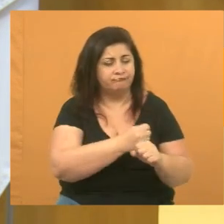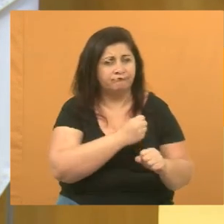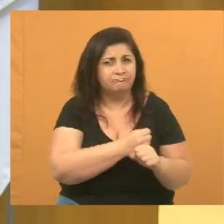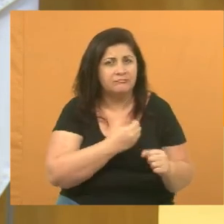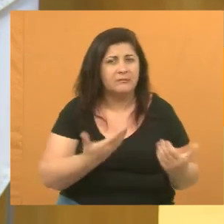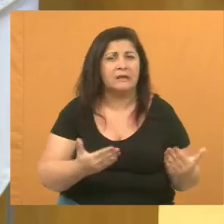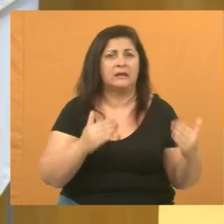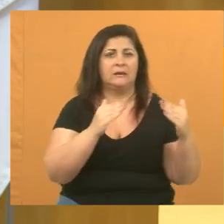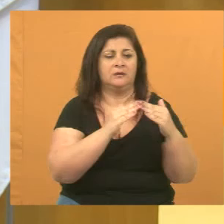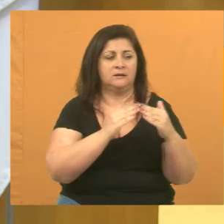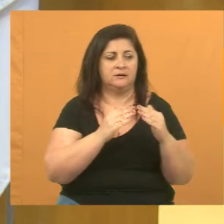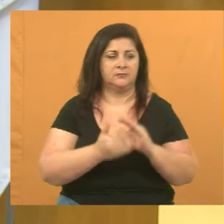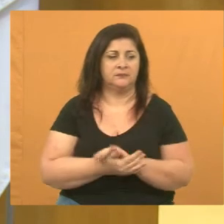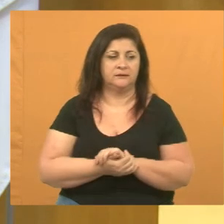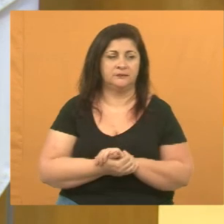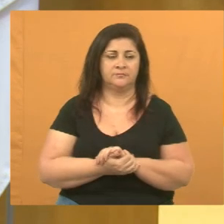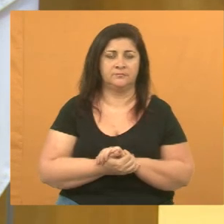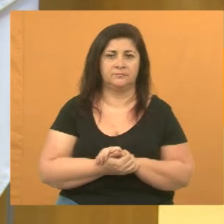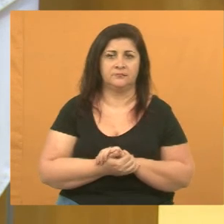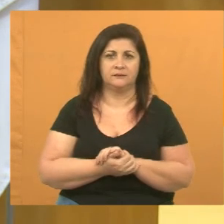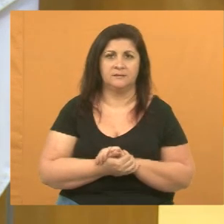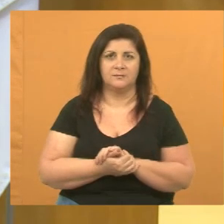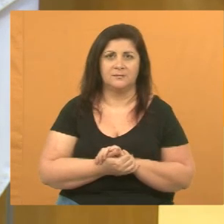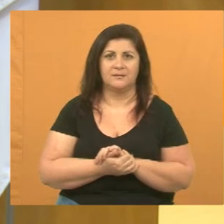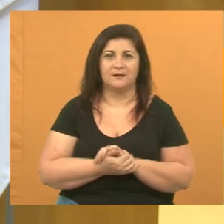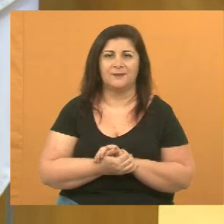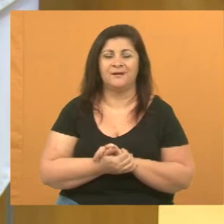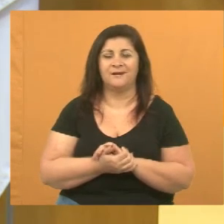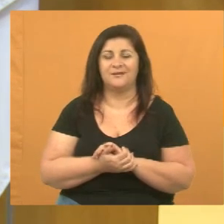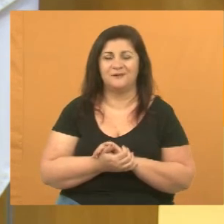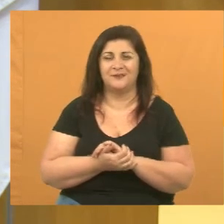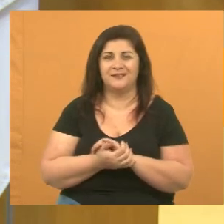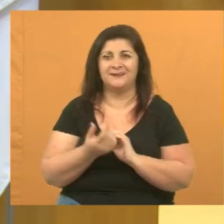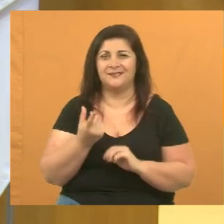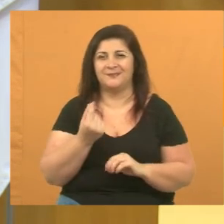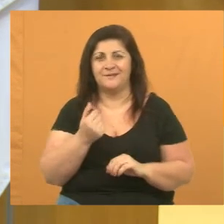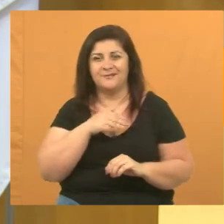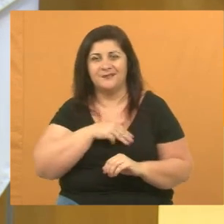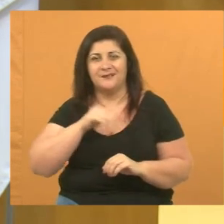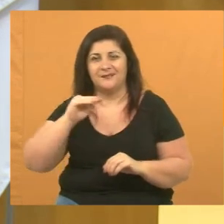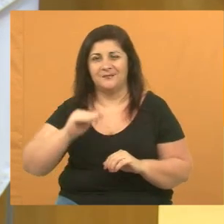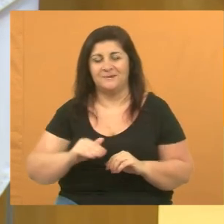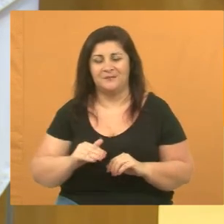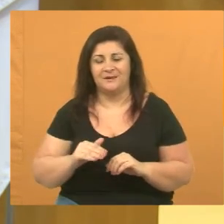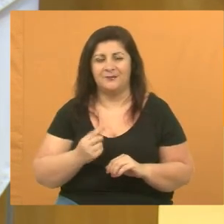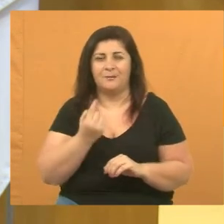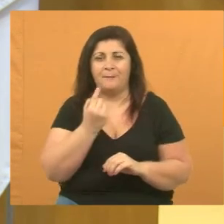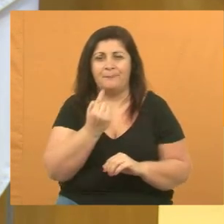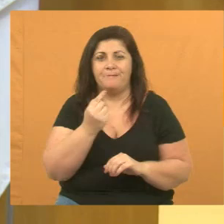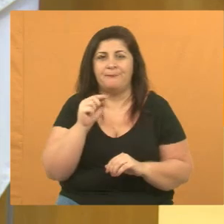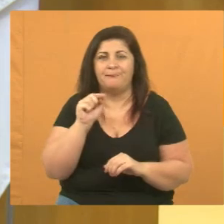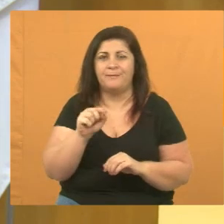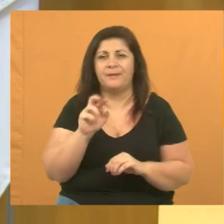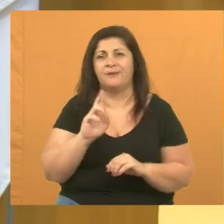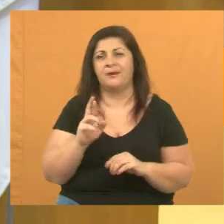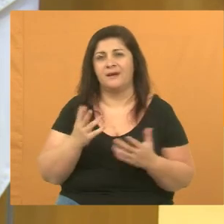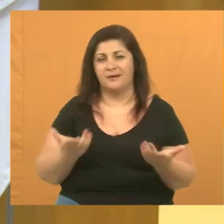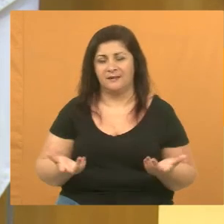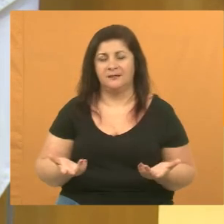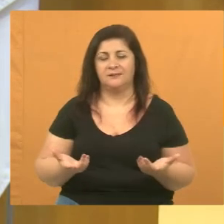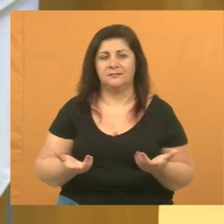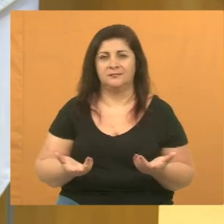a sua moradia, vivendo com um mísero salário de R$1.000 no nosso país, e